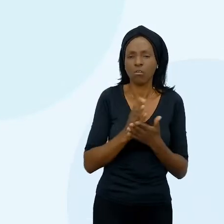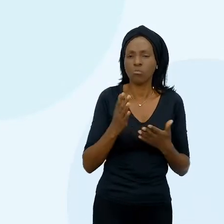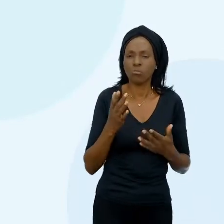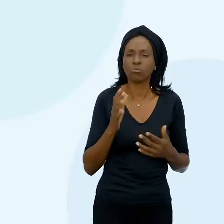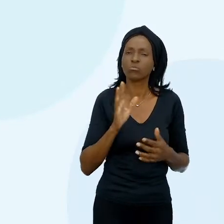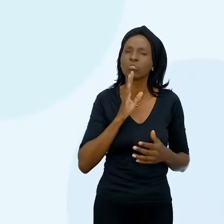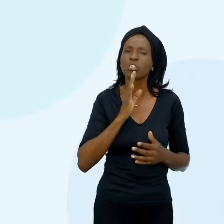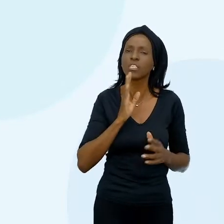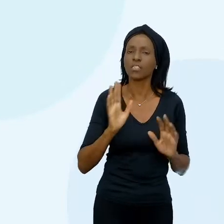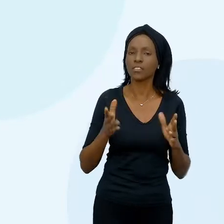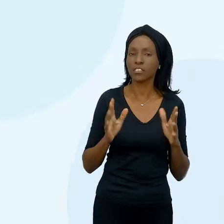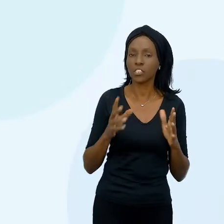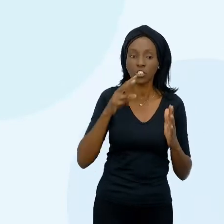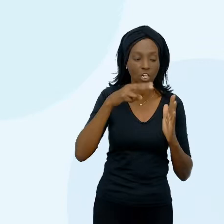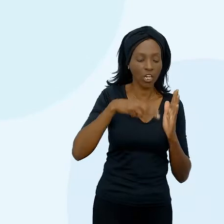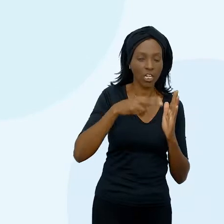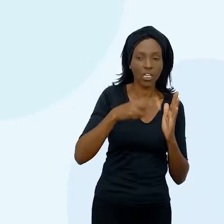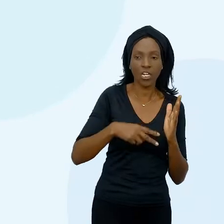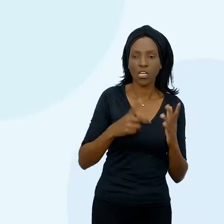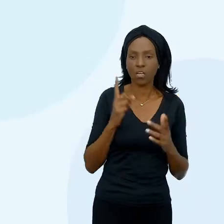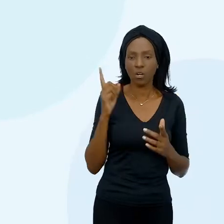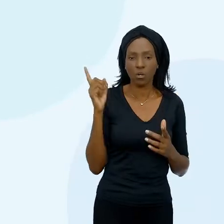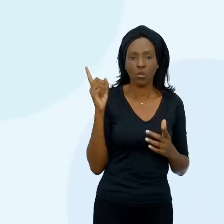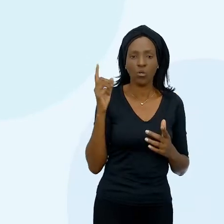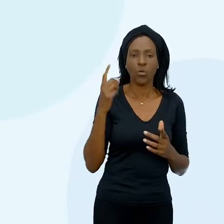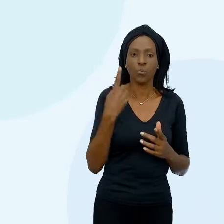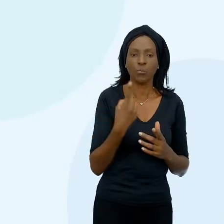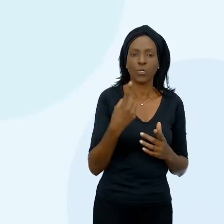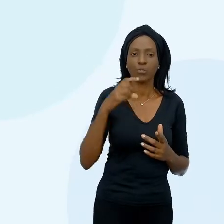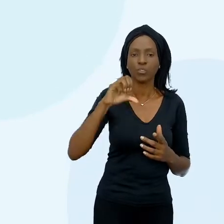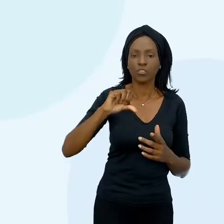até lido, né? Essa obra que se chama